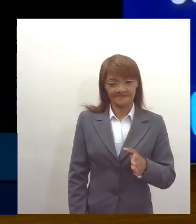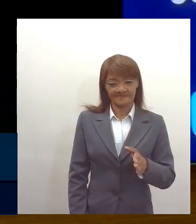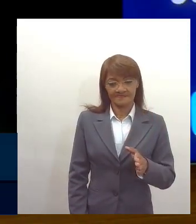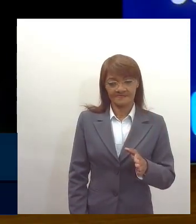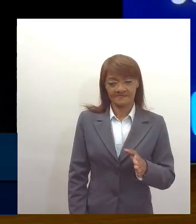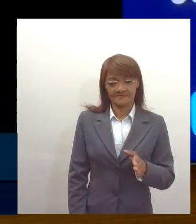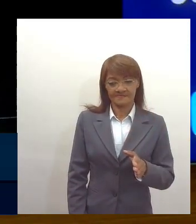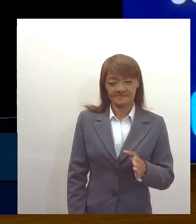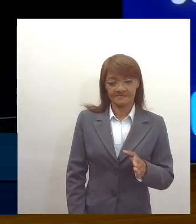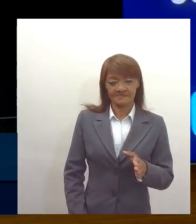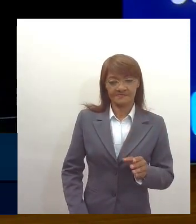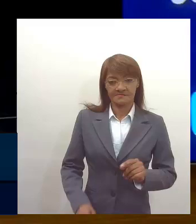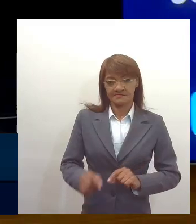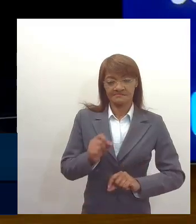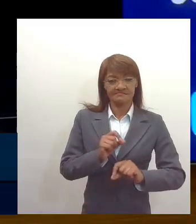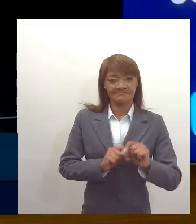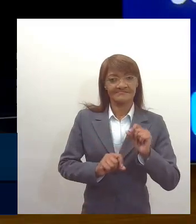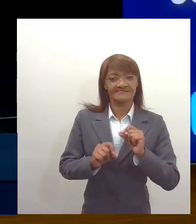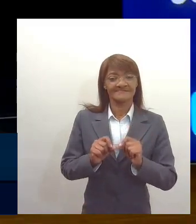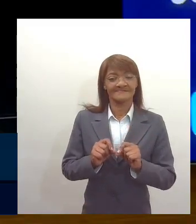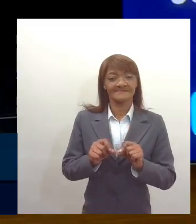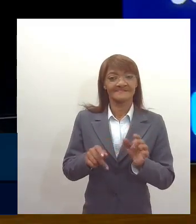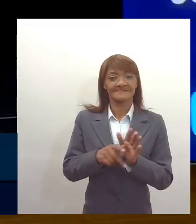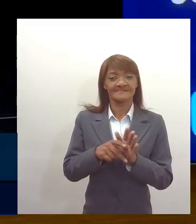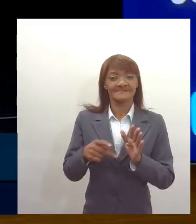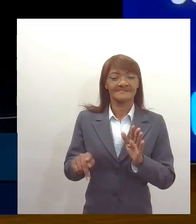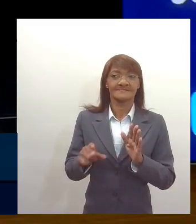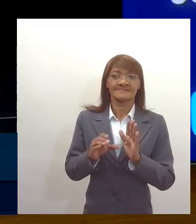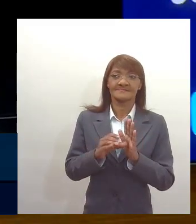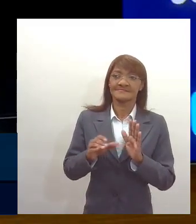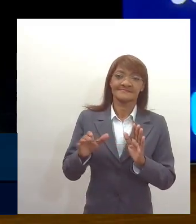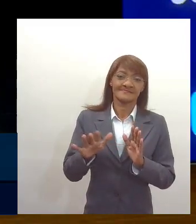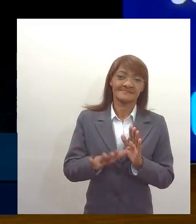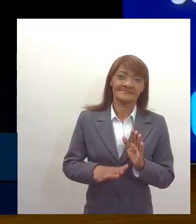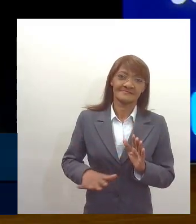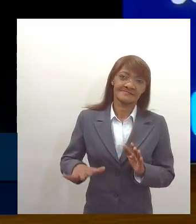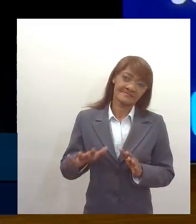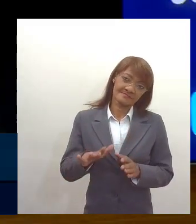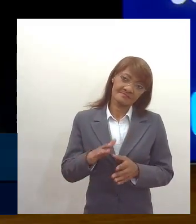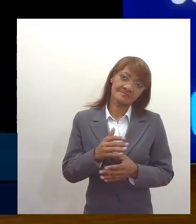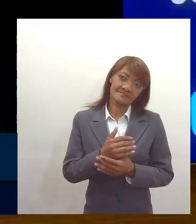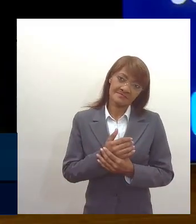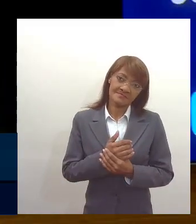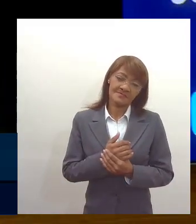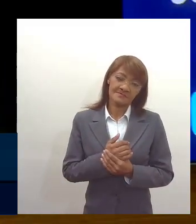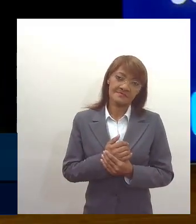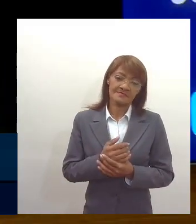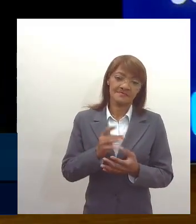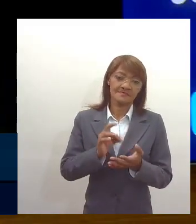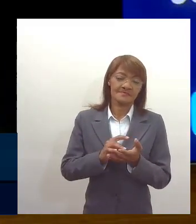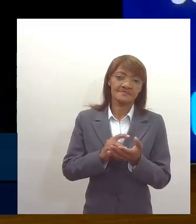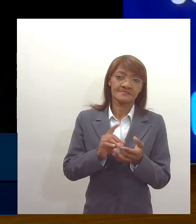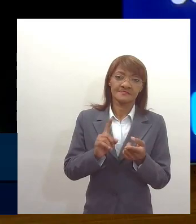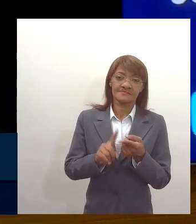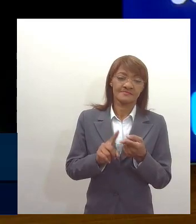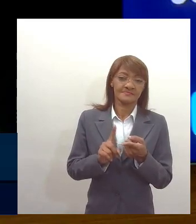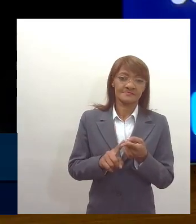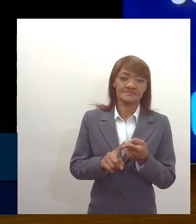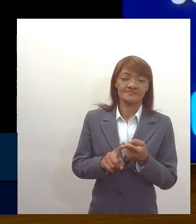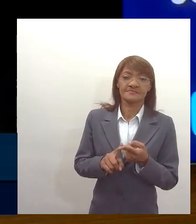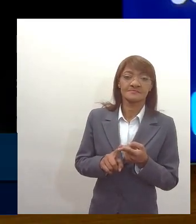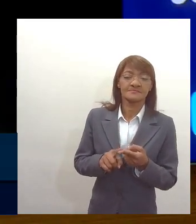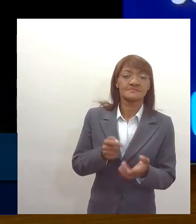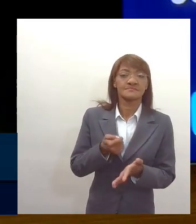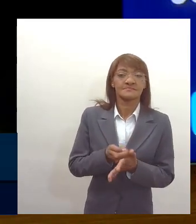comunidade quilombola Alagamar, eles também exigem, né, e pedem que o governo